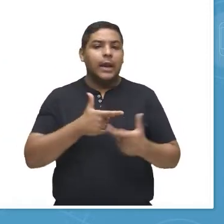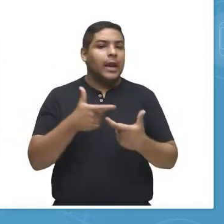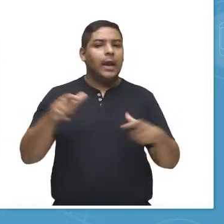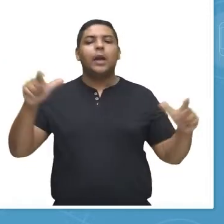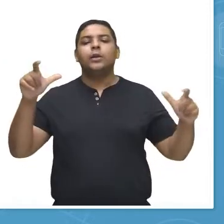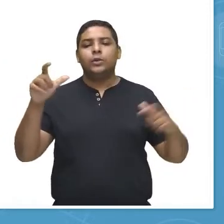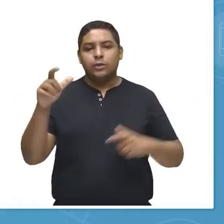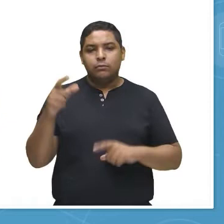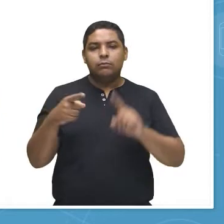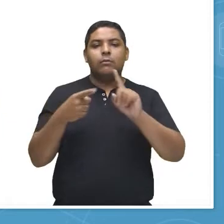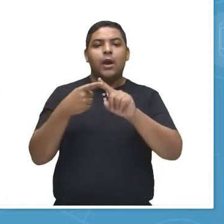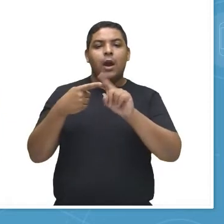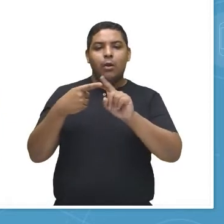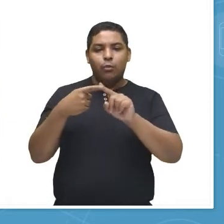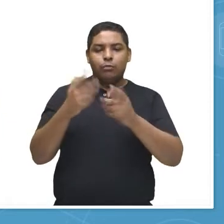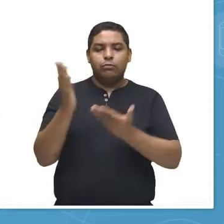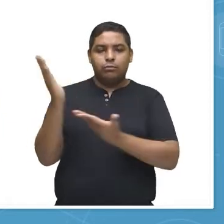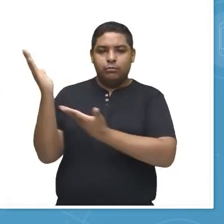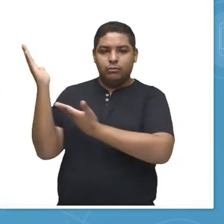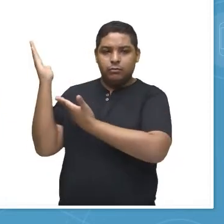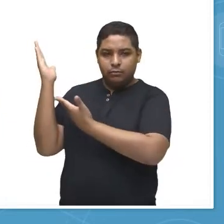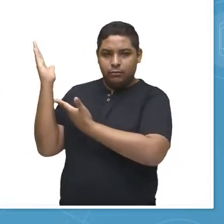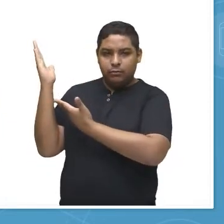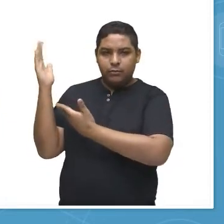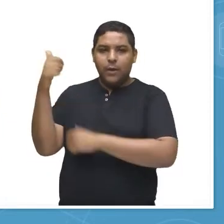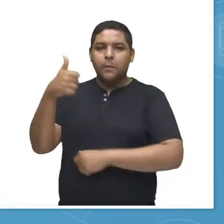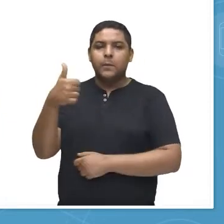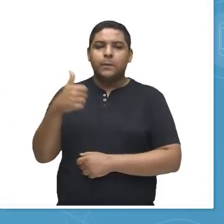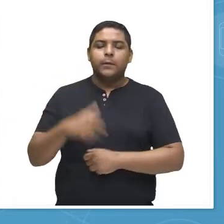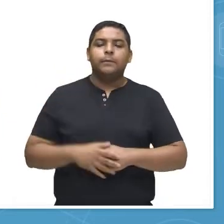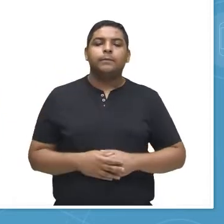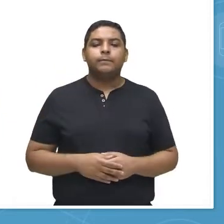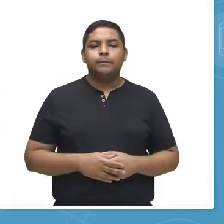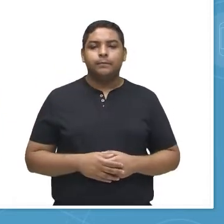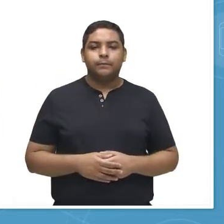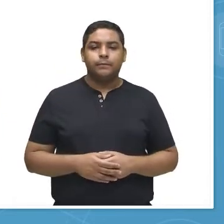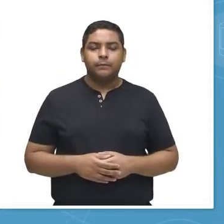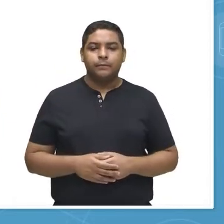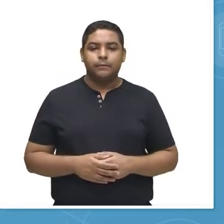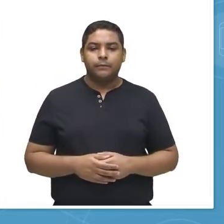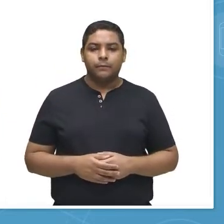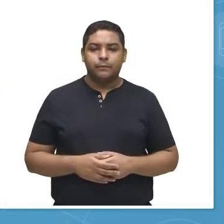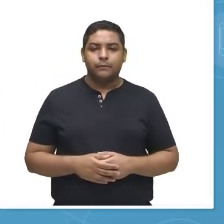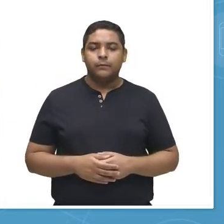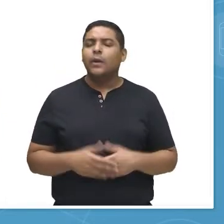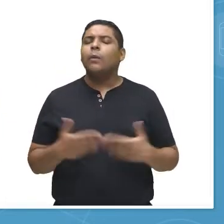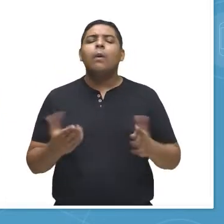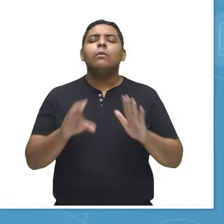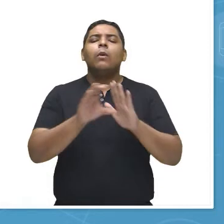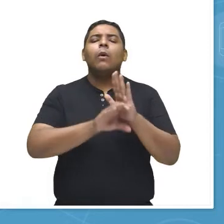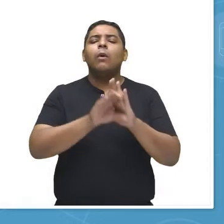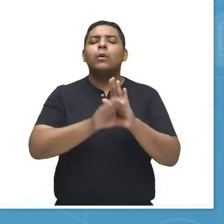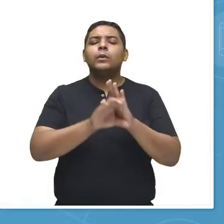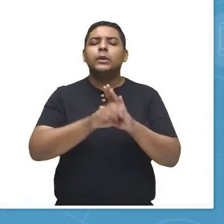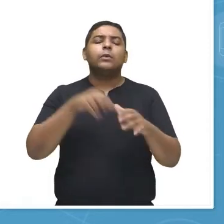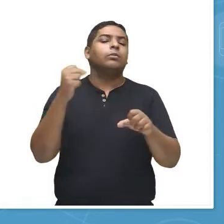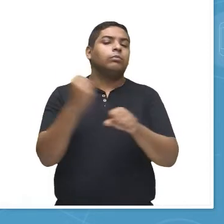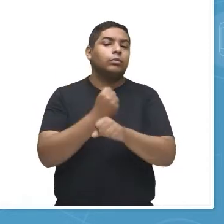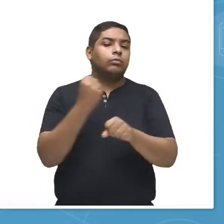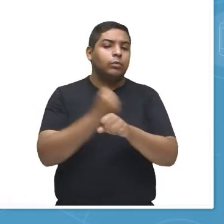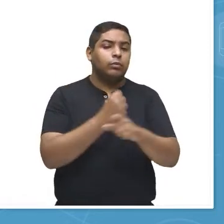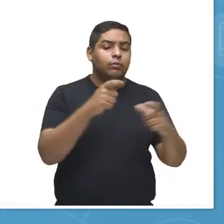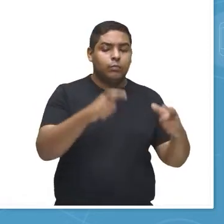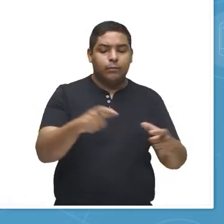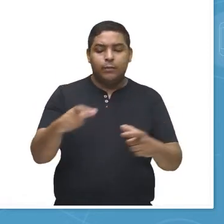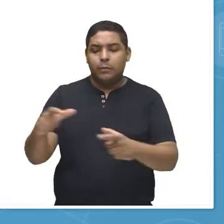e metrópole. É importante destacar aqui o que é o conceito de infraestrutura,